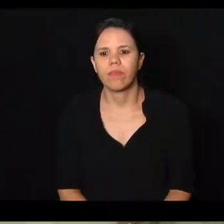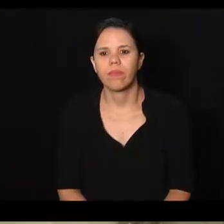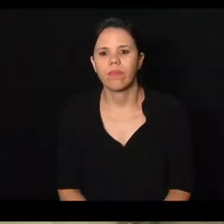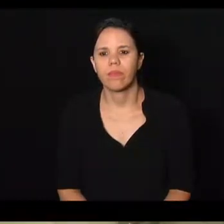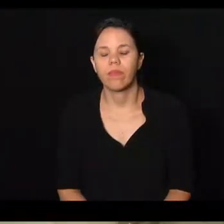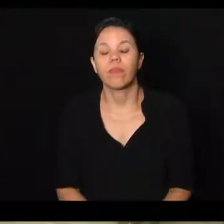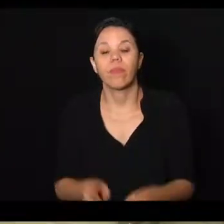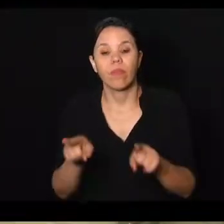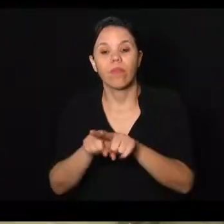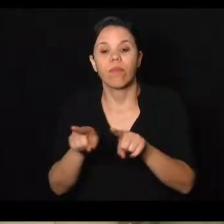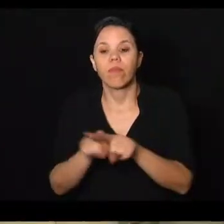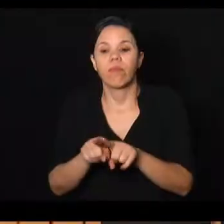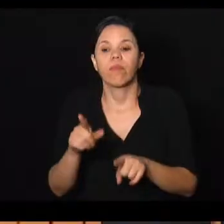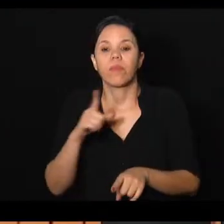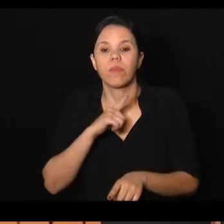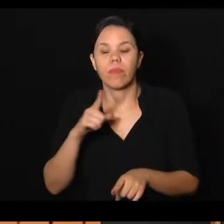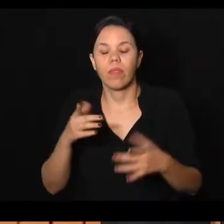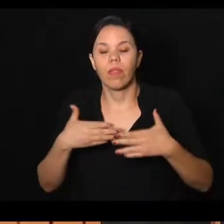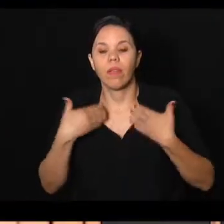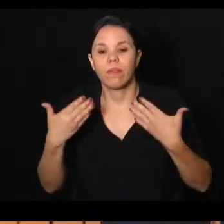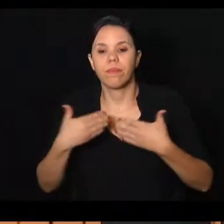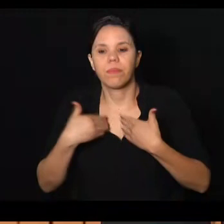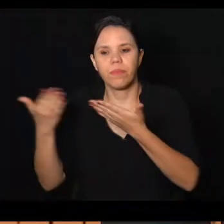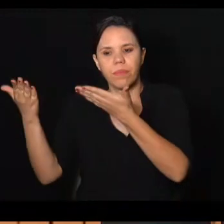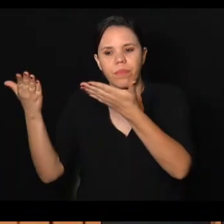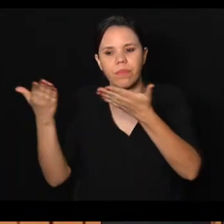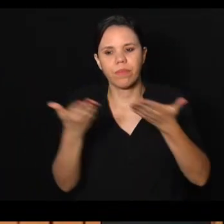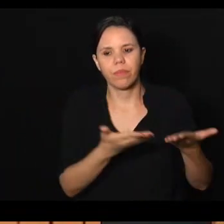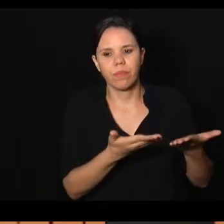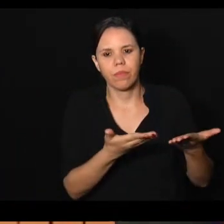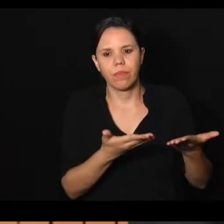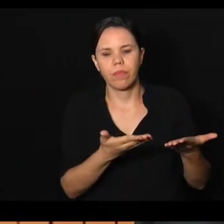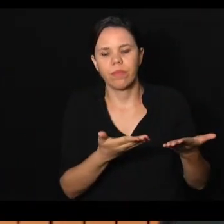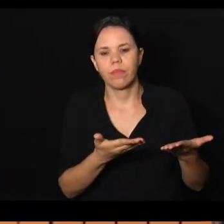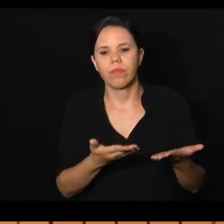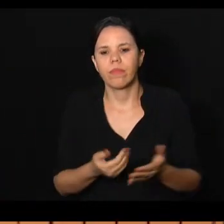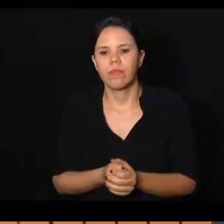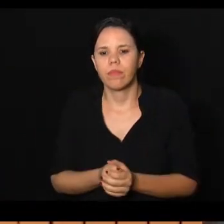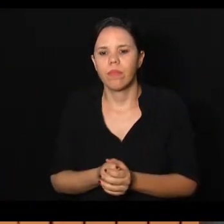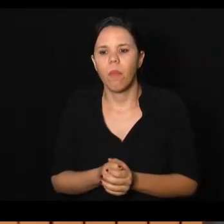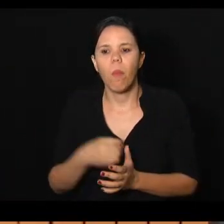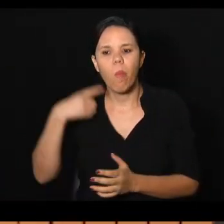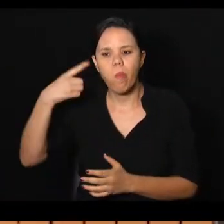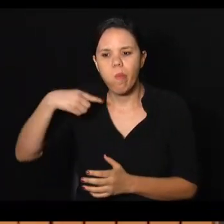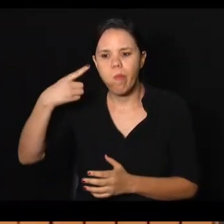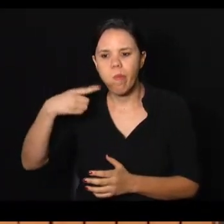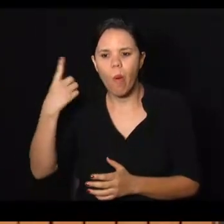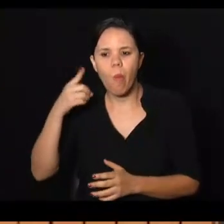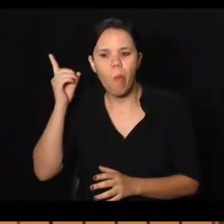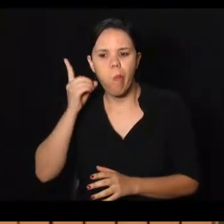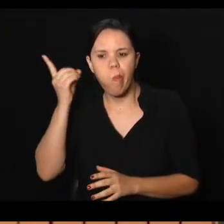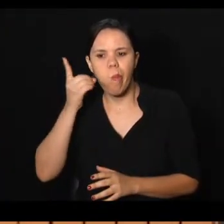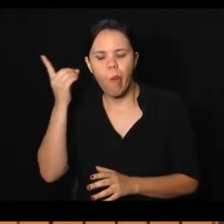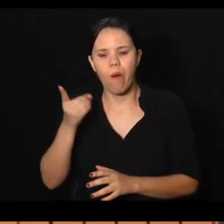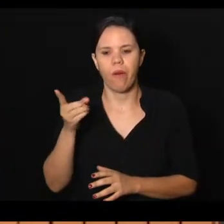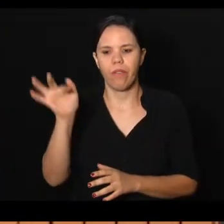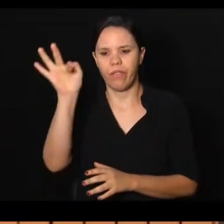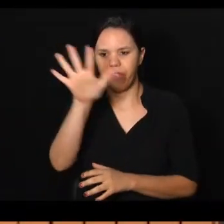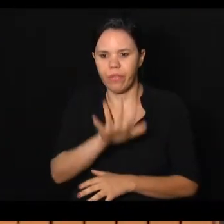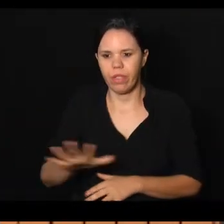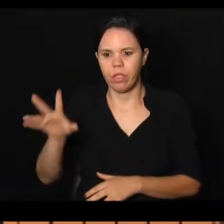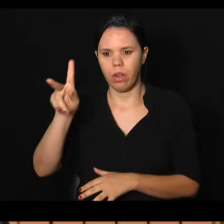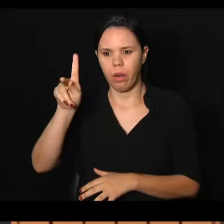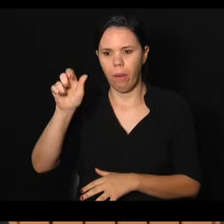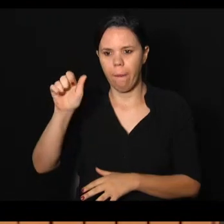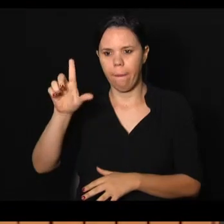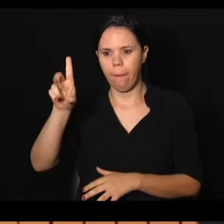Também temos a alegria de recebermos o nobre deputado federal Paulo Freire Costa.